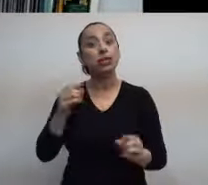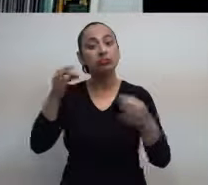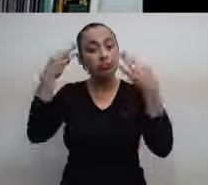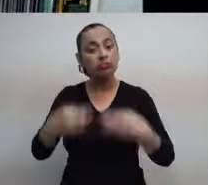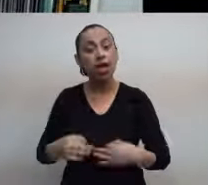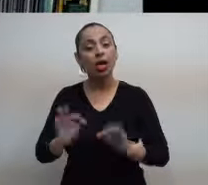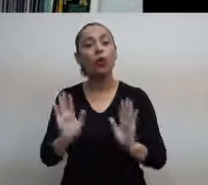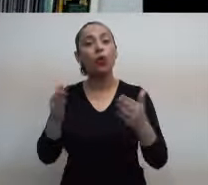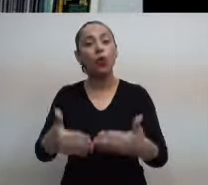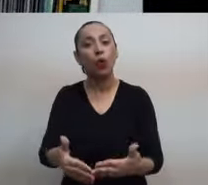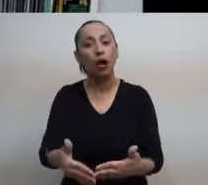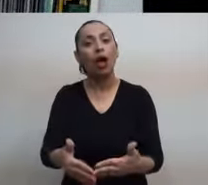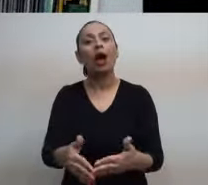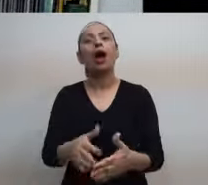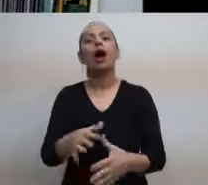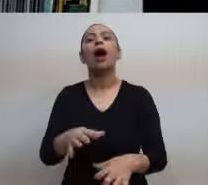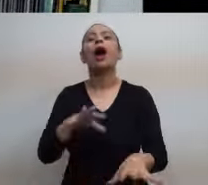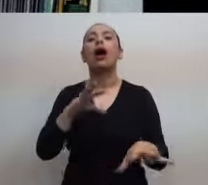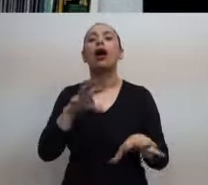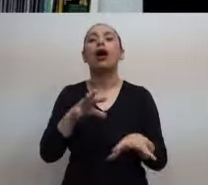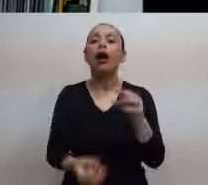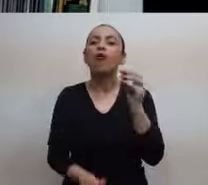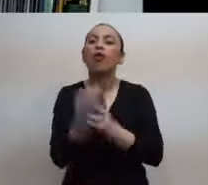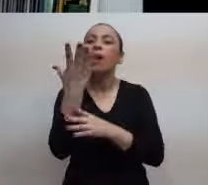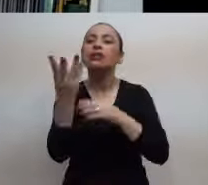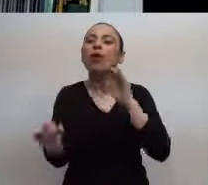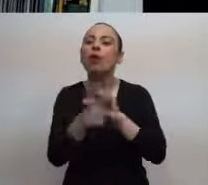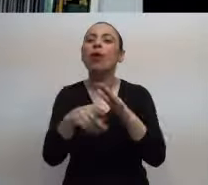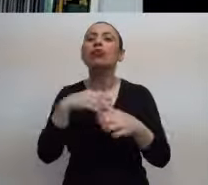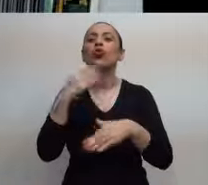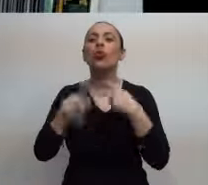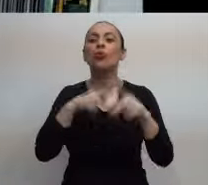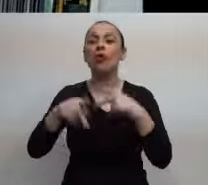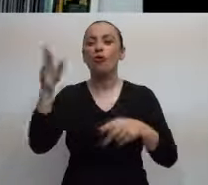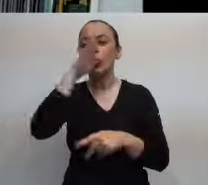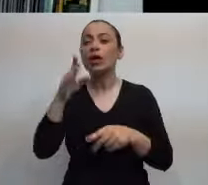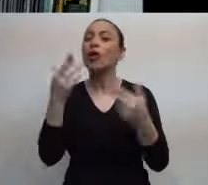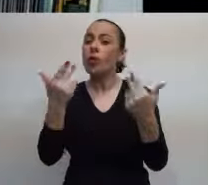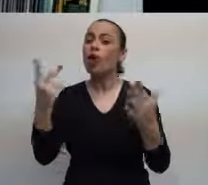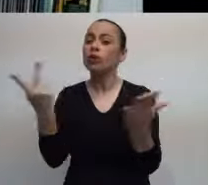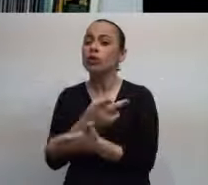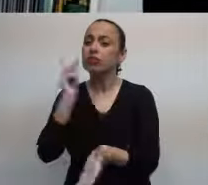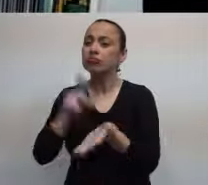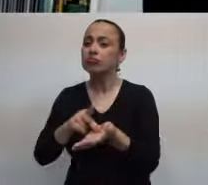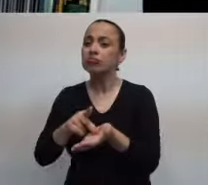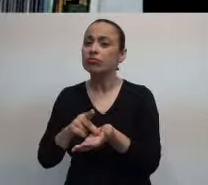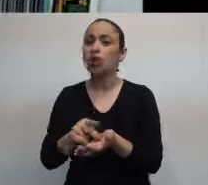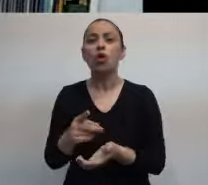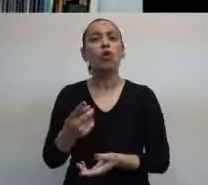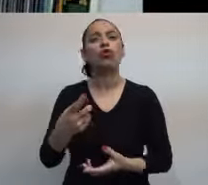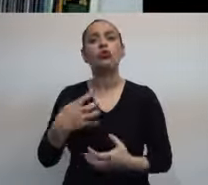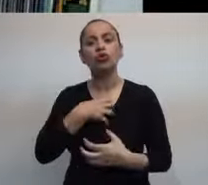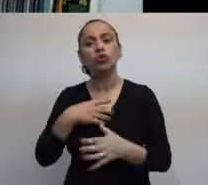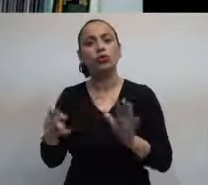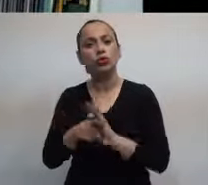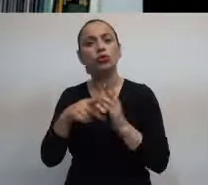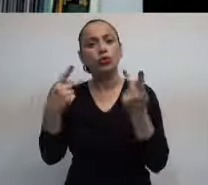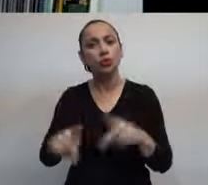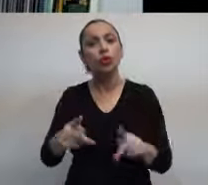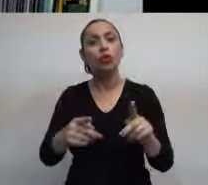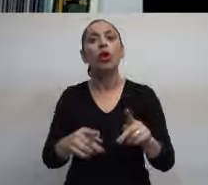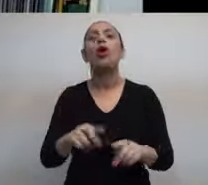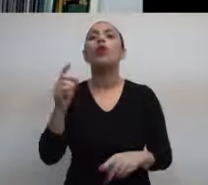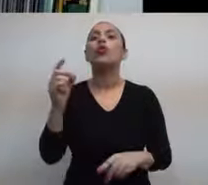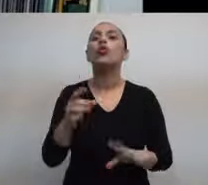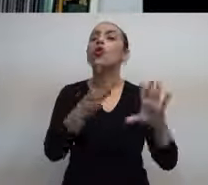seria abordar a formação do povo brasileiro de forma como ocorreu, único,